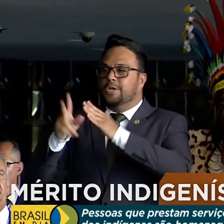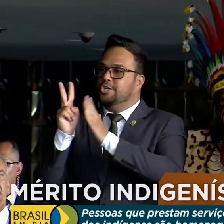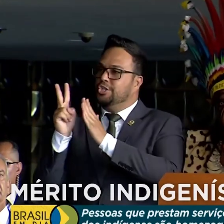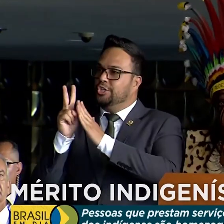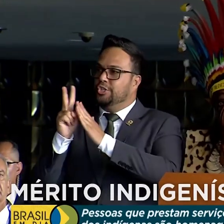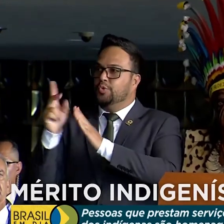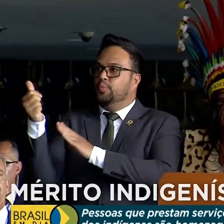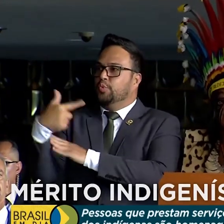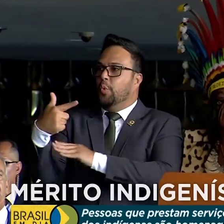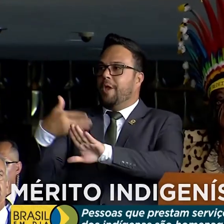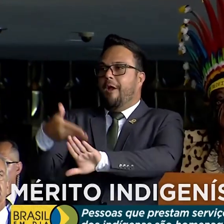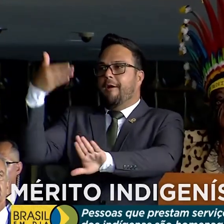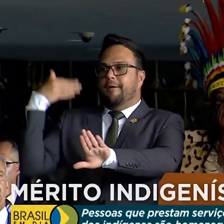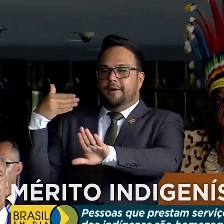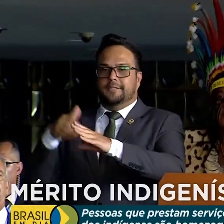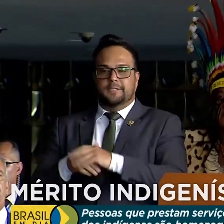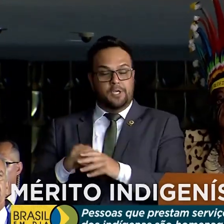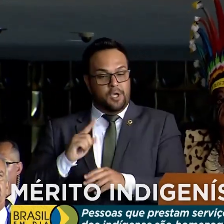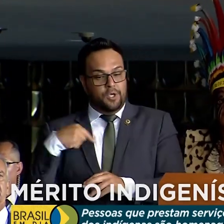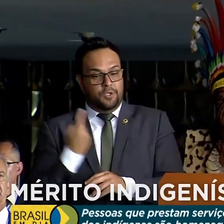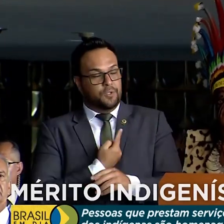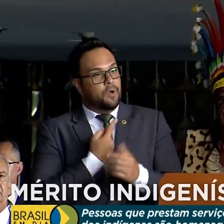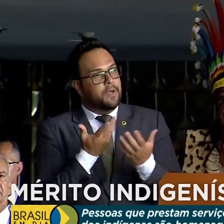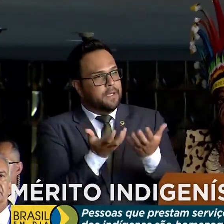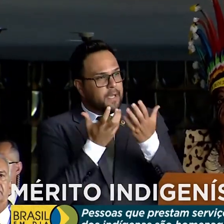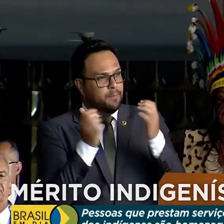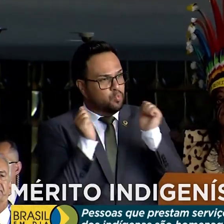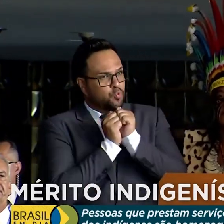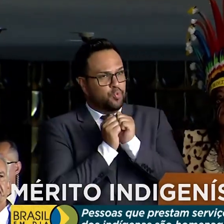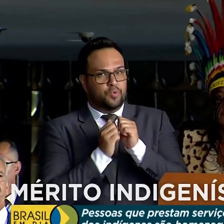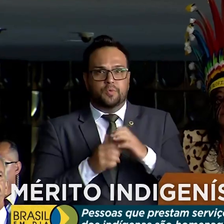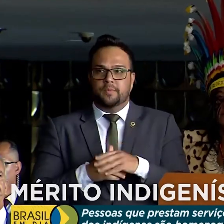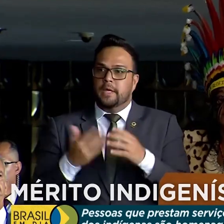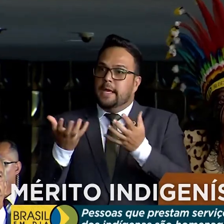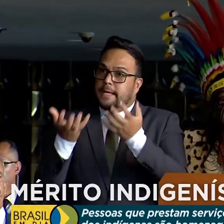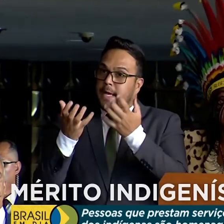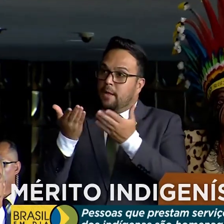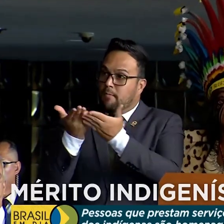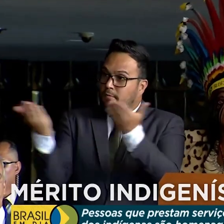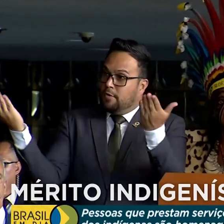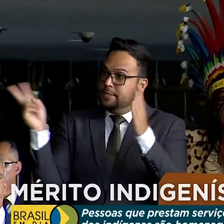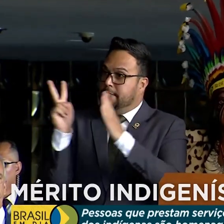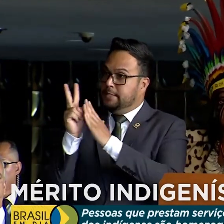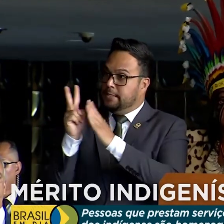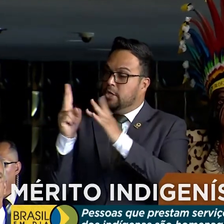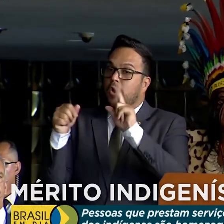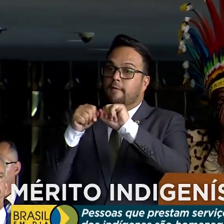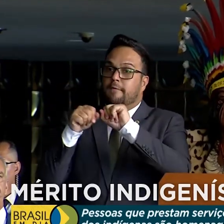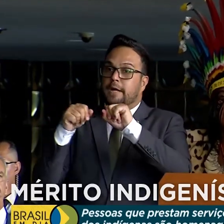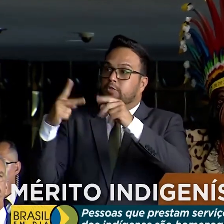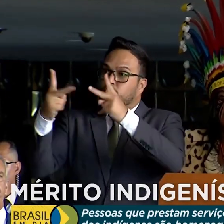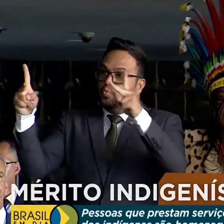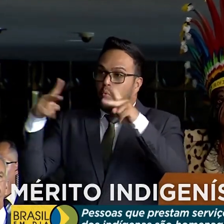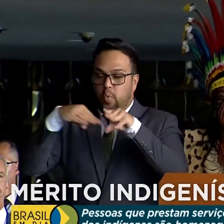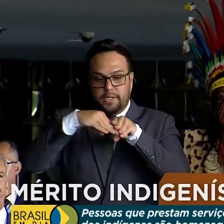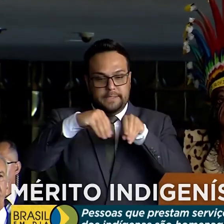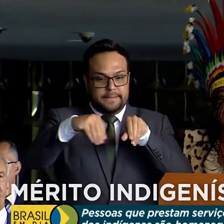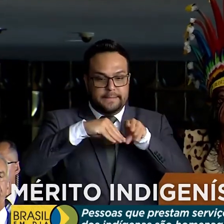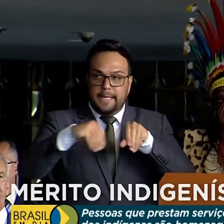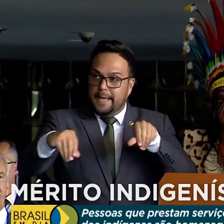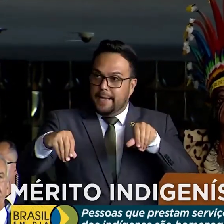Nós queremos ao nosso lado. Queremos que vocês façam suas terras exatamente o que